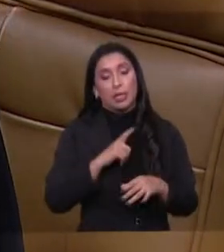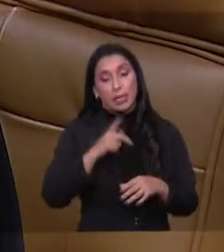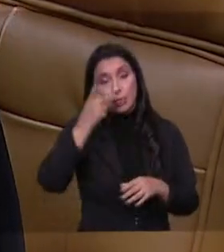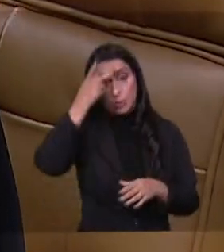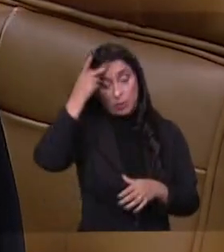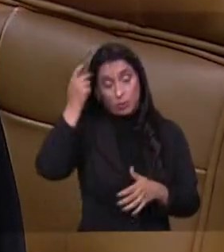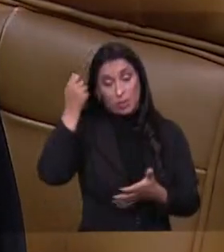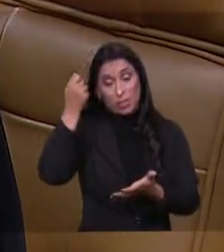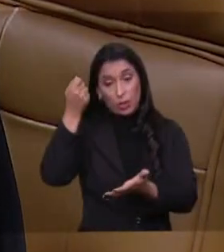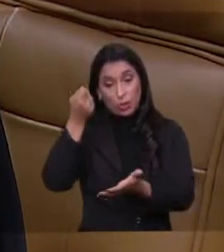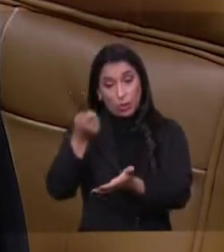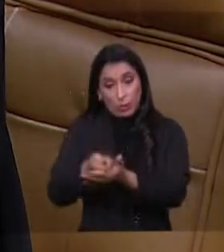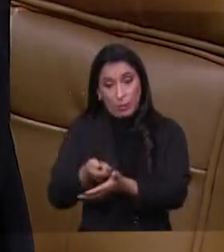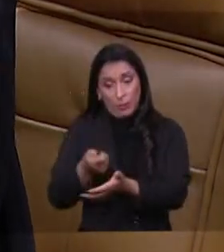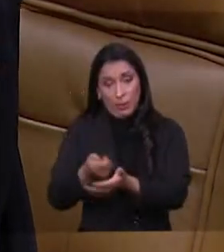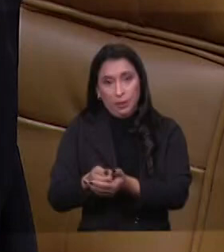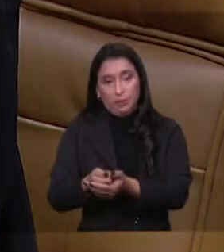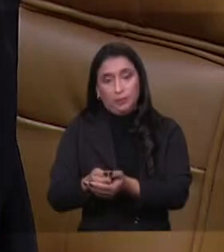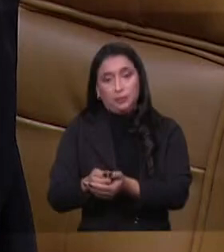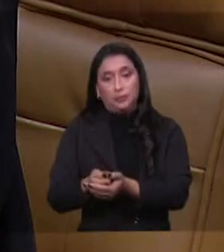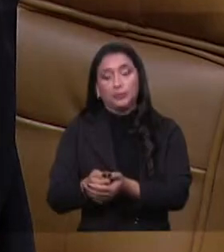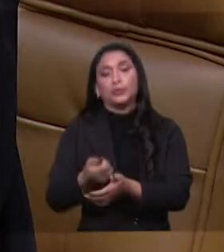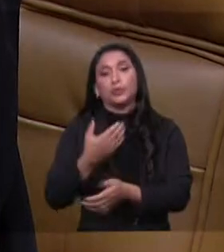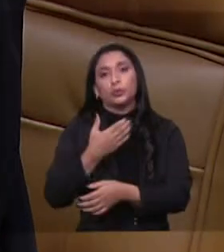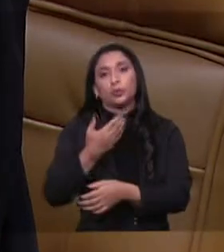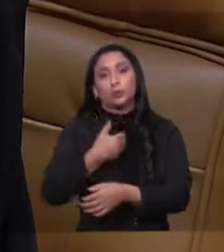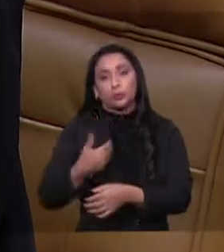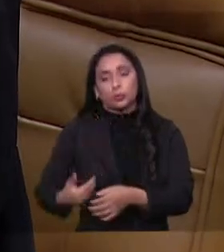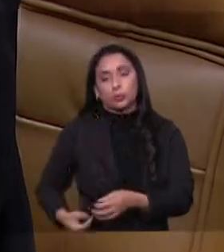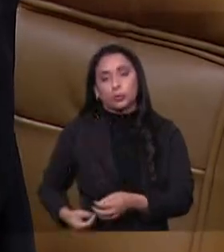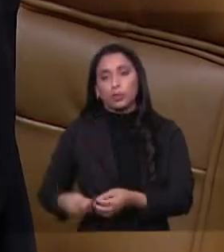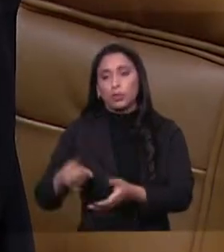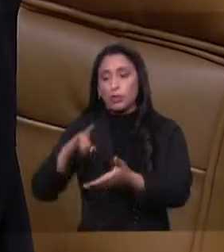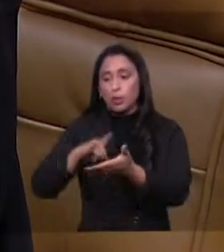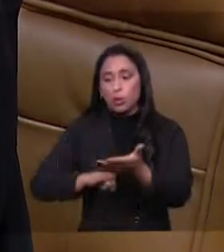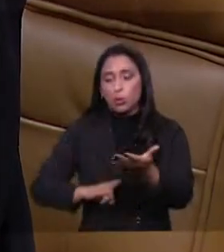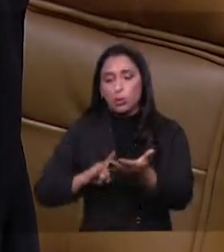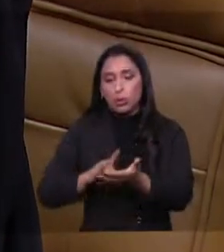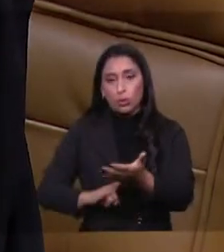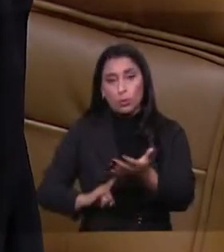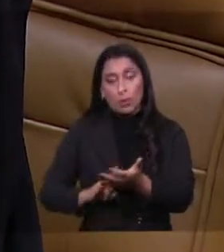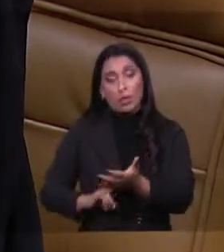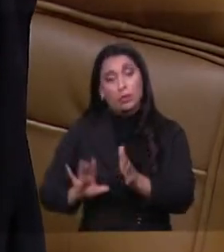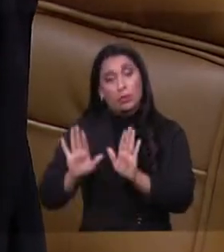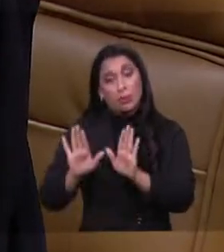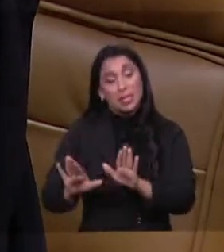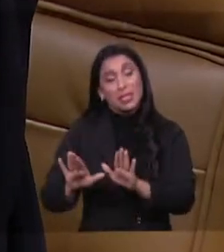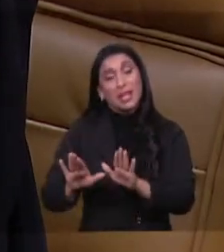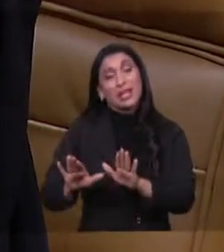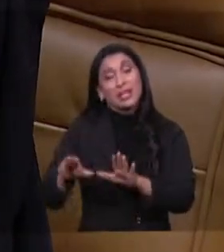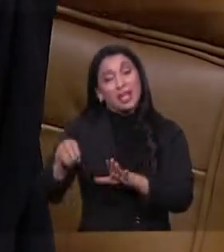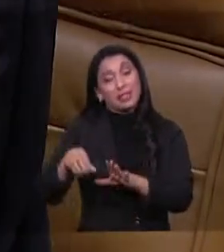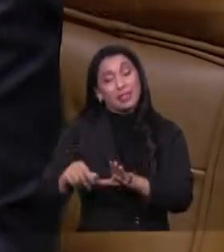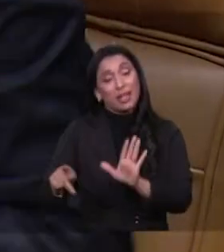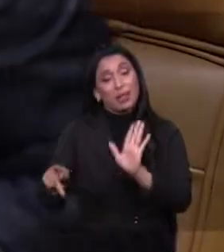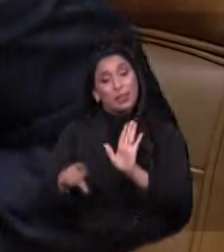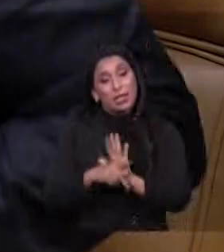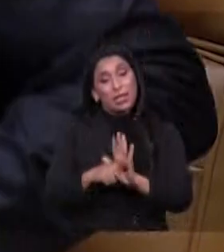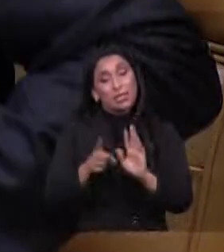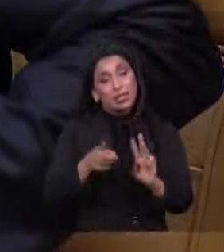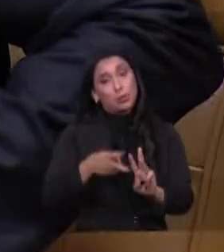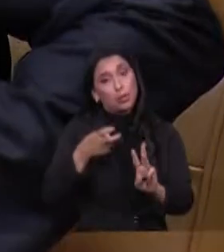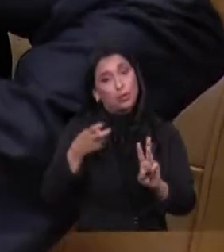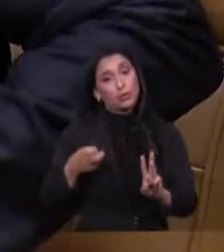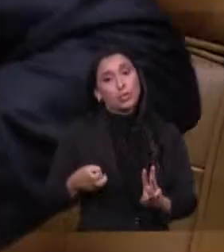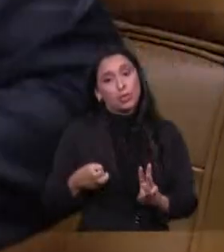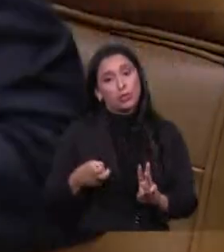fé, receberam do poder público a titulação indevida de terras tradicionalmente ocupadas